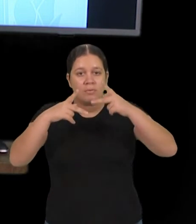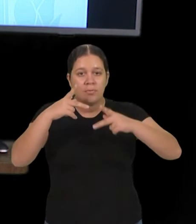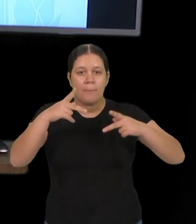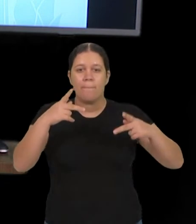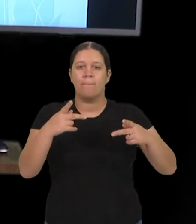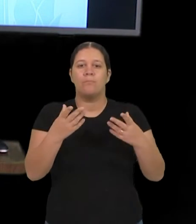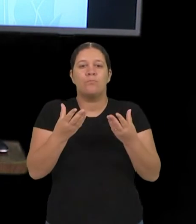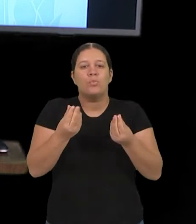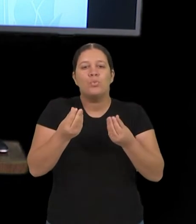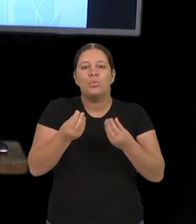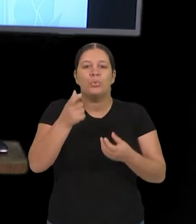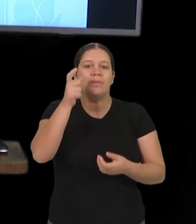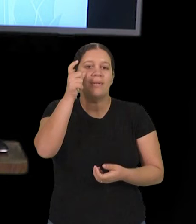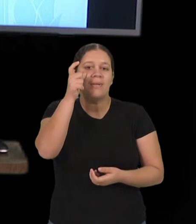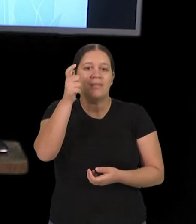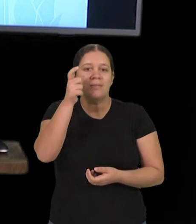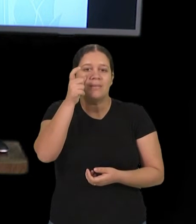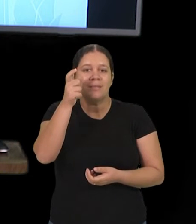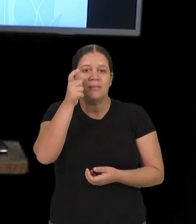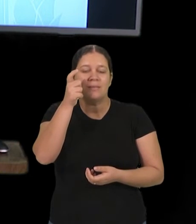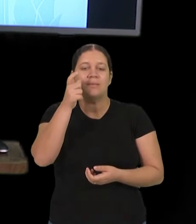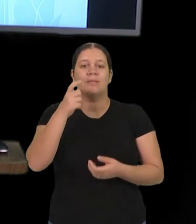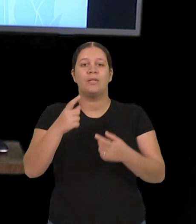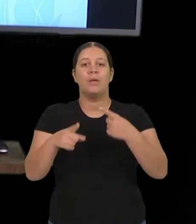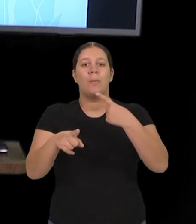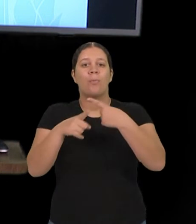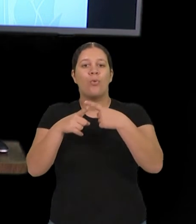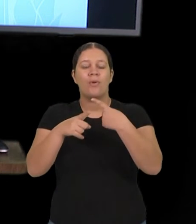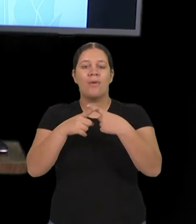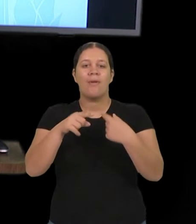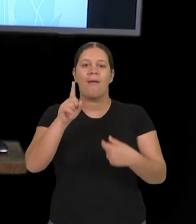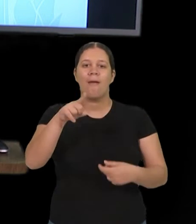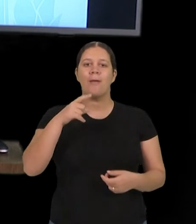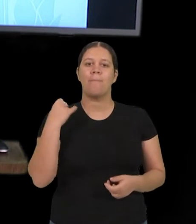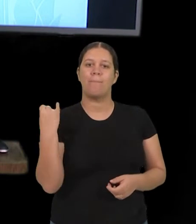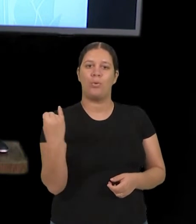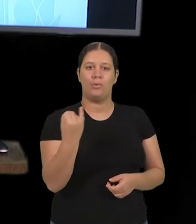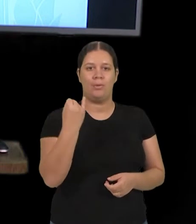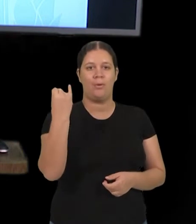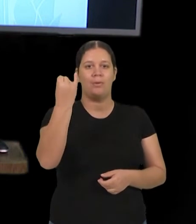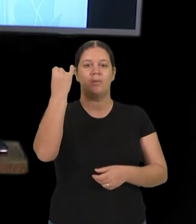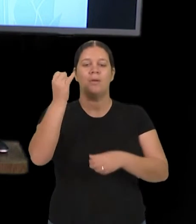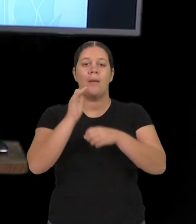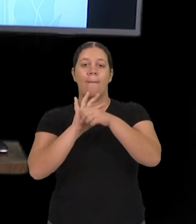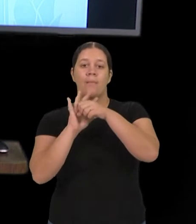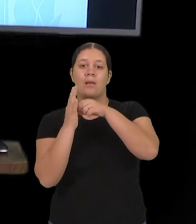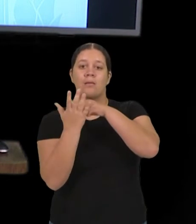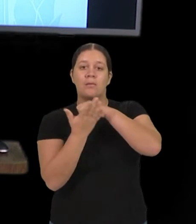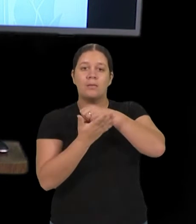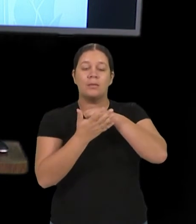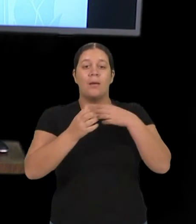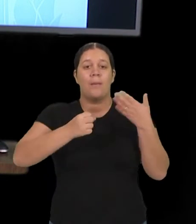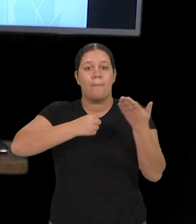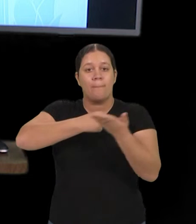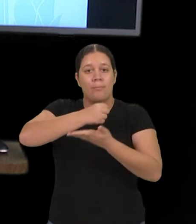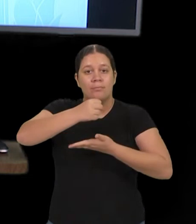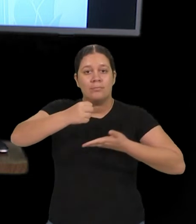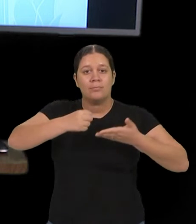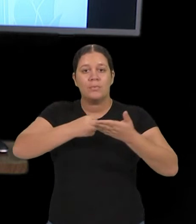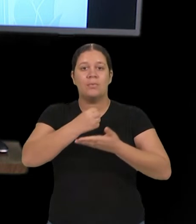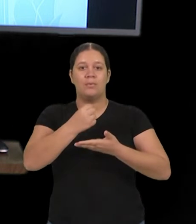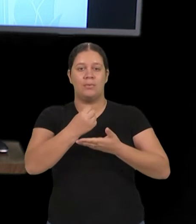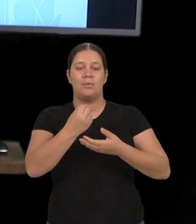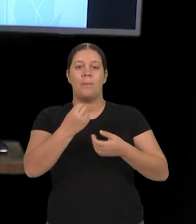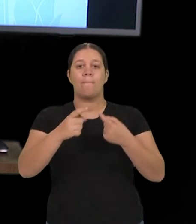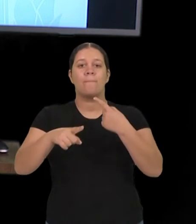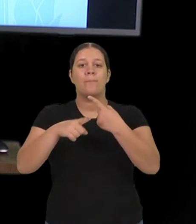Essas proteínas vão ser bem interessantes porque elas têm uma função absurdamente importante para a membrana, tá? Basicamente para o